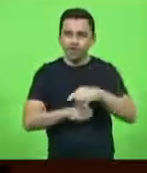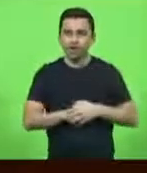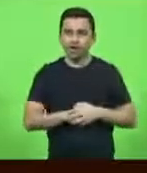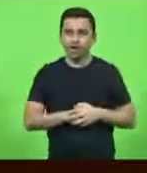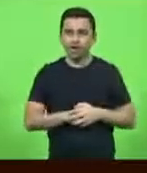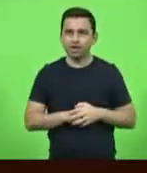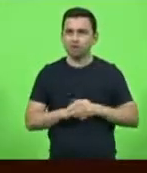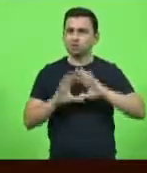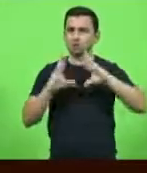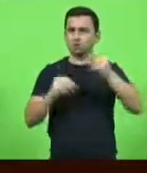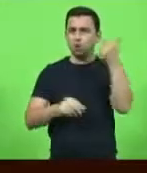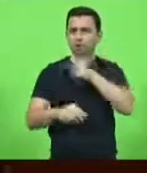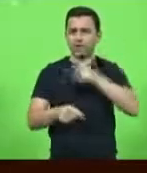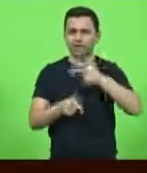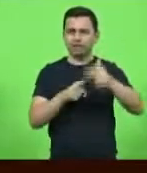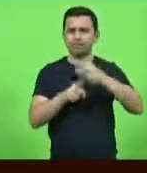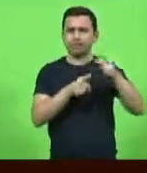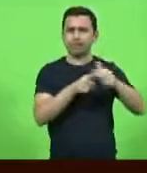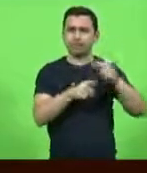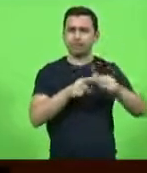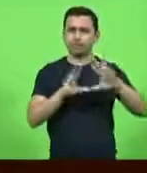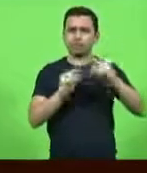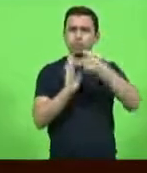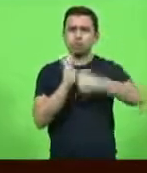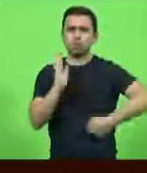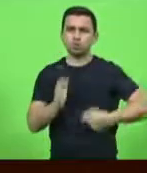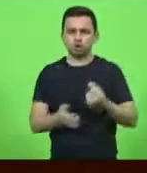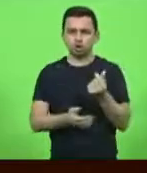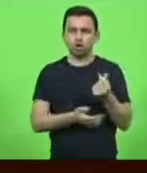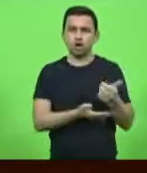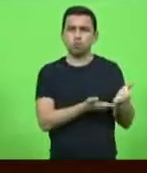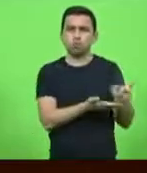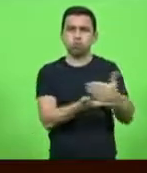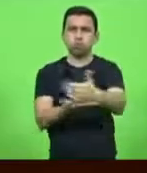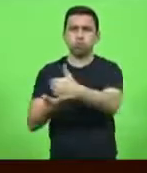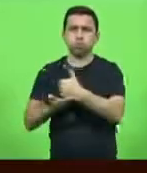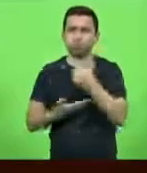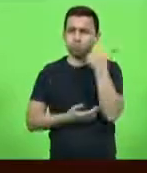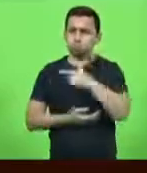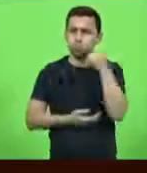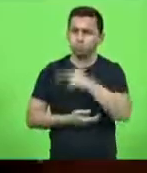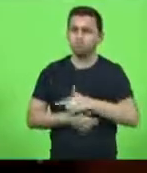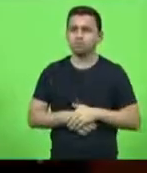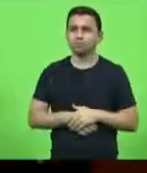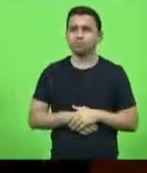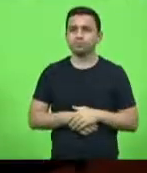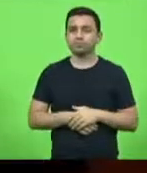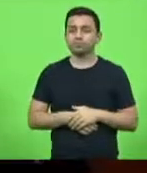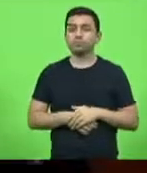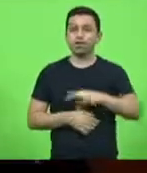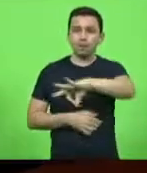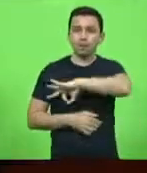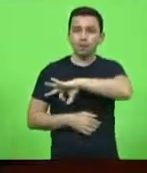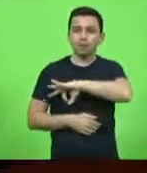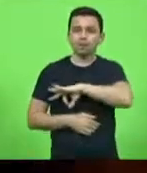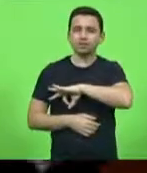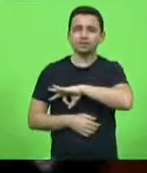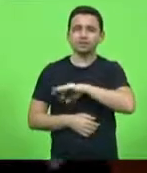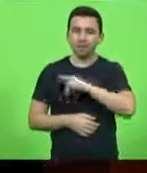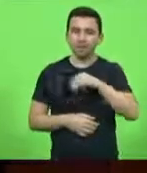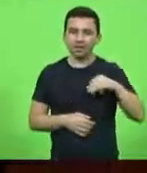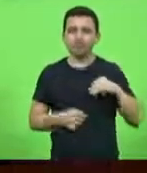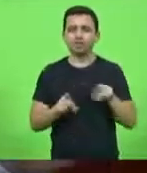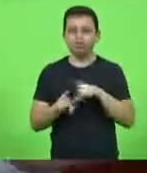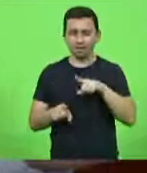ganha todos os concursos faz um dinheirão vendendo concurso sendo que a polícia militar e o governo